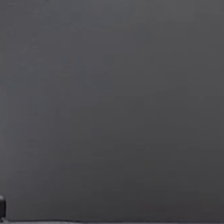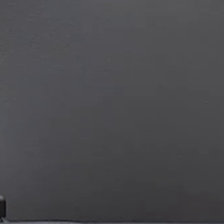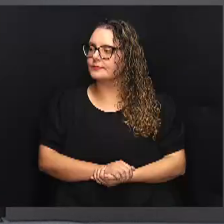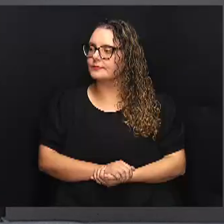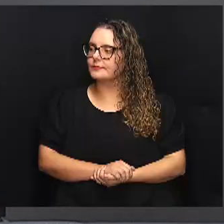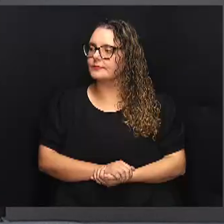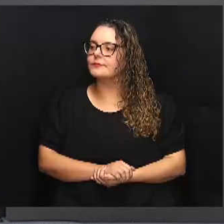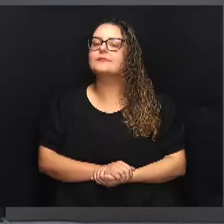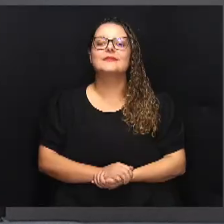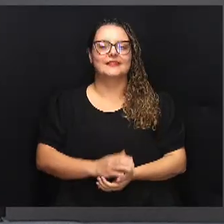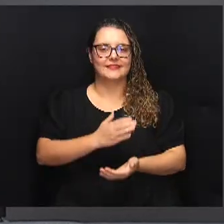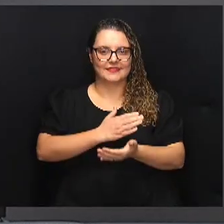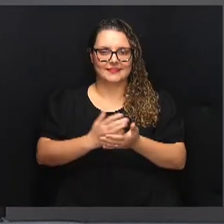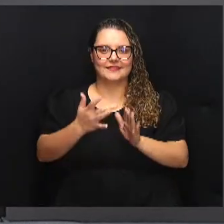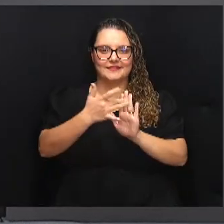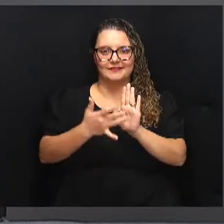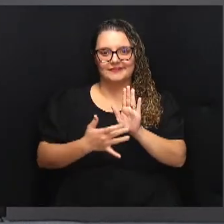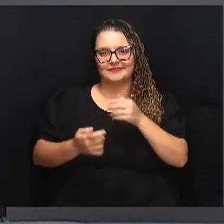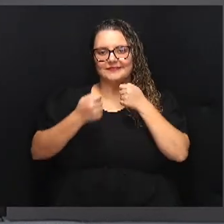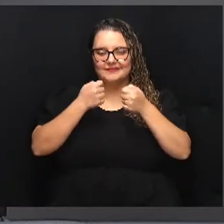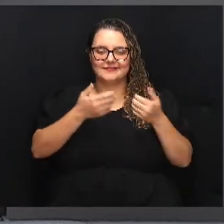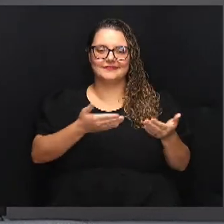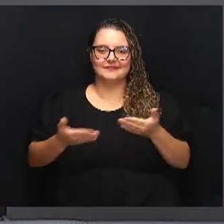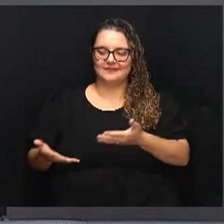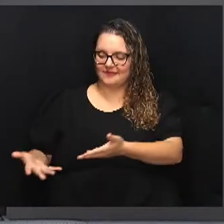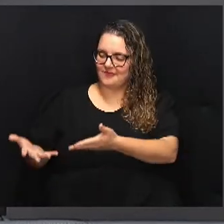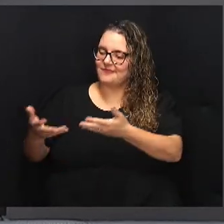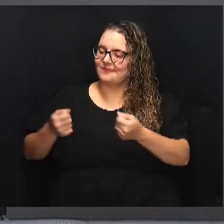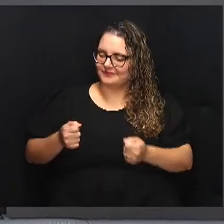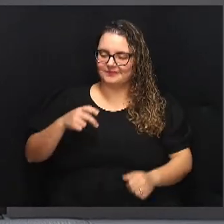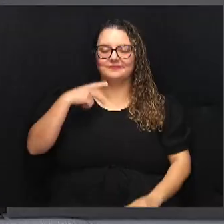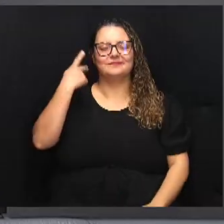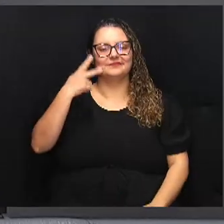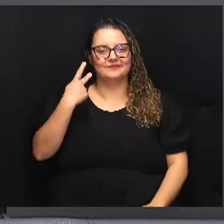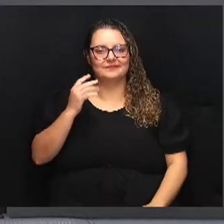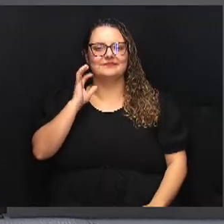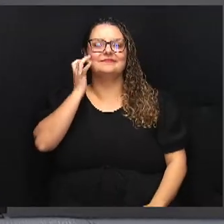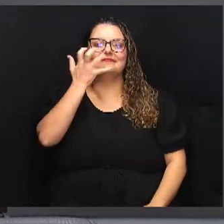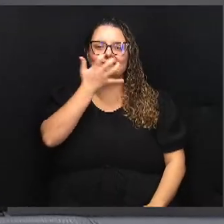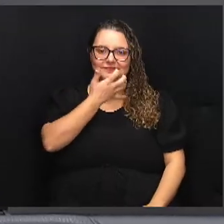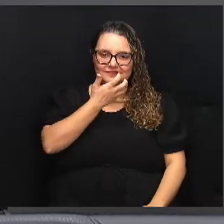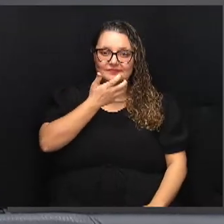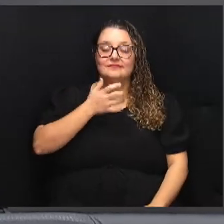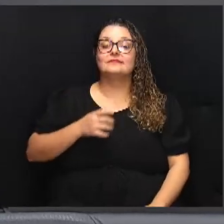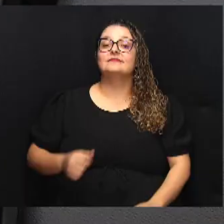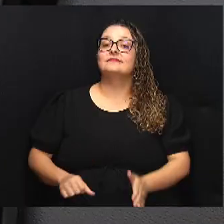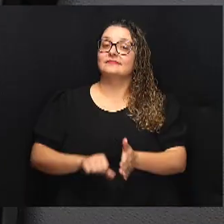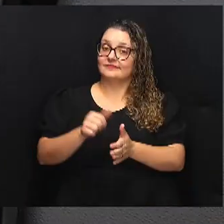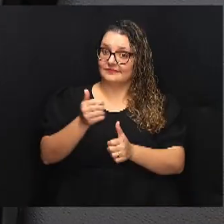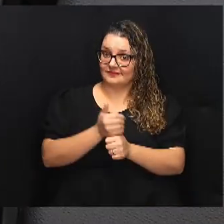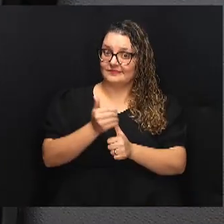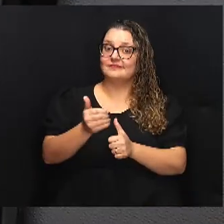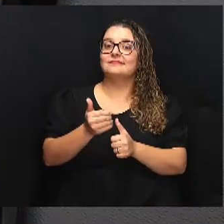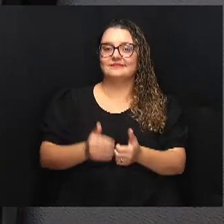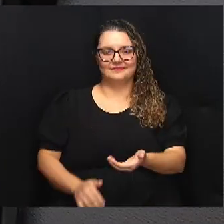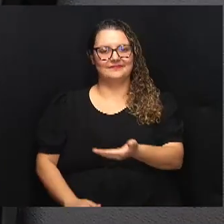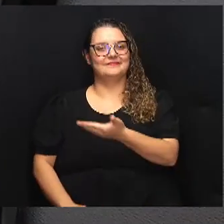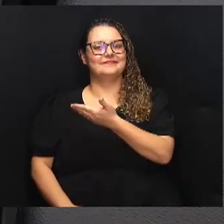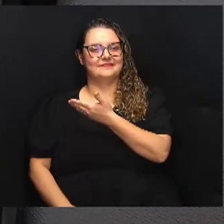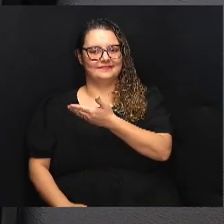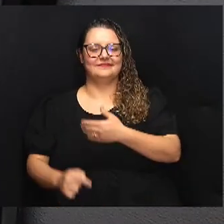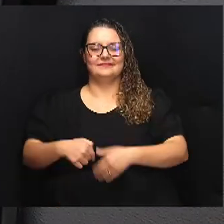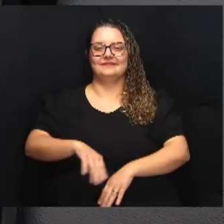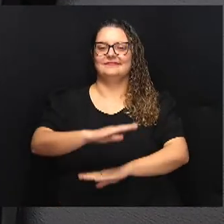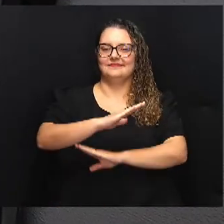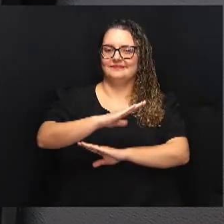Está começando mais um Em Pauta e o convidado da vez é o vereador Herbert Ganem, ele que está no seu primeiro mandato aqui na